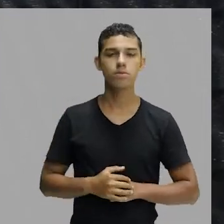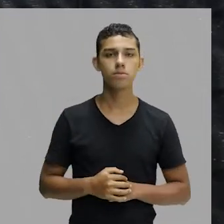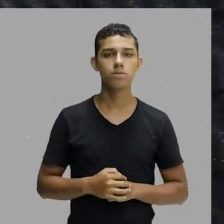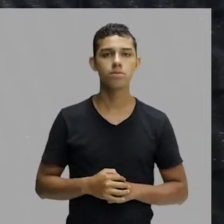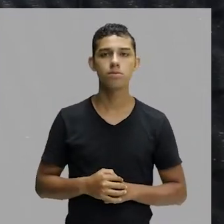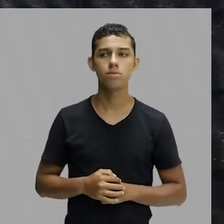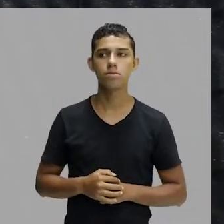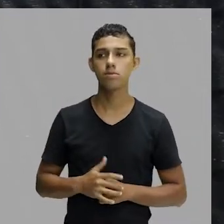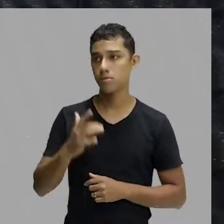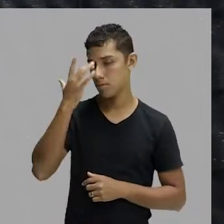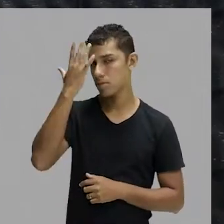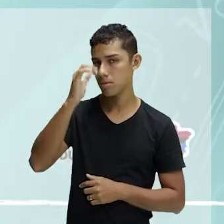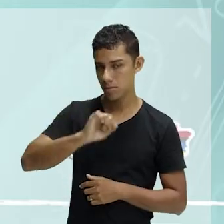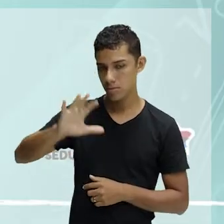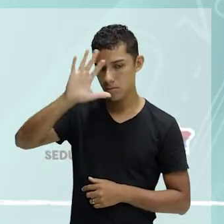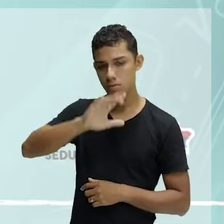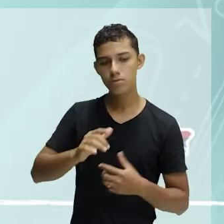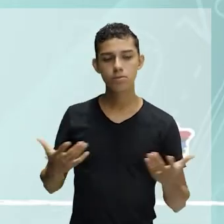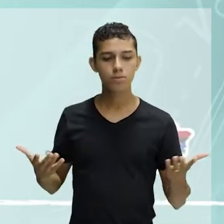1-hidroxi-2-metilbenzeno. Fácil, né, turma?